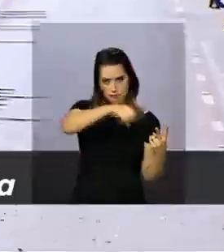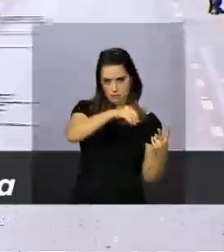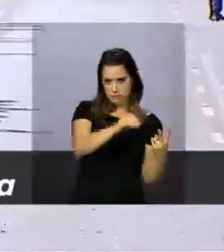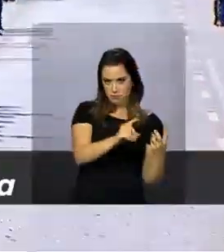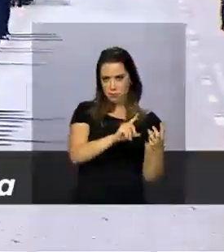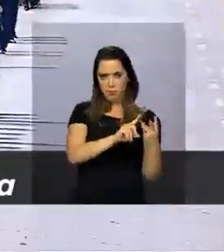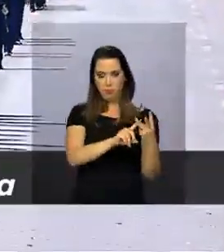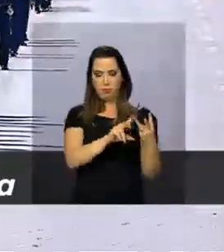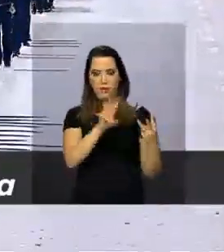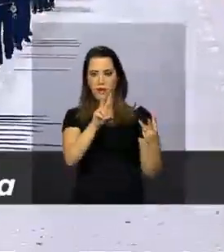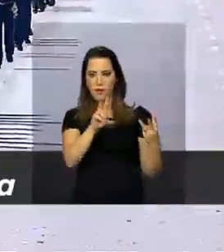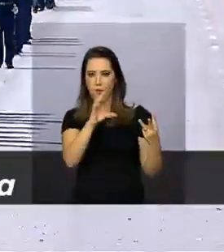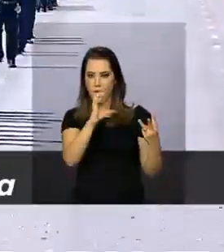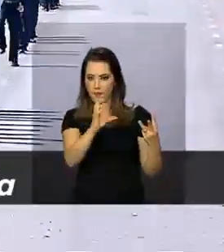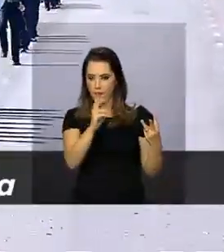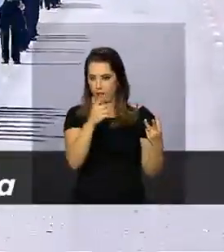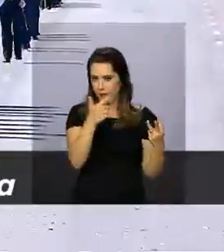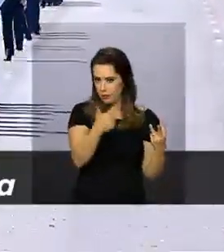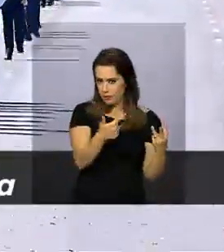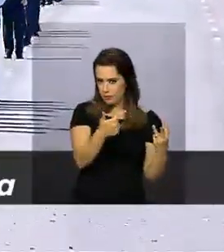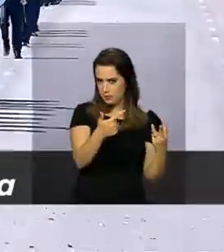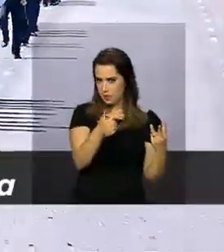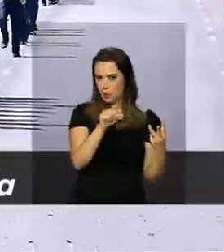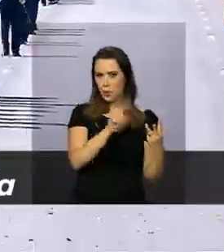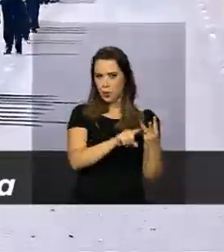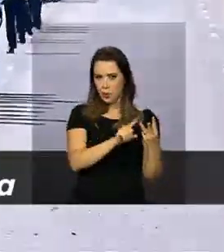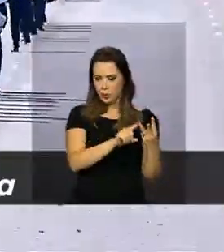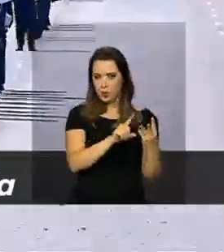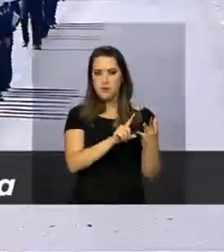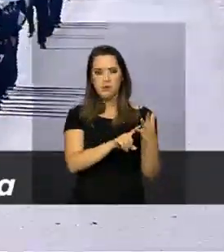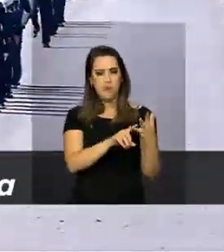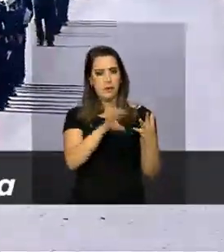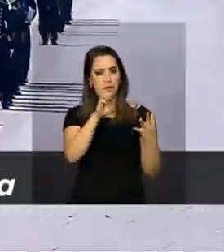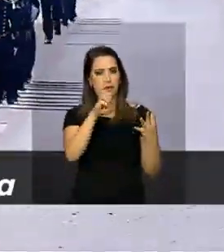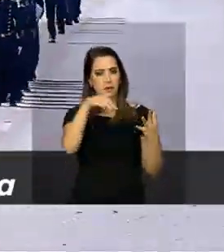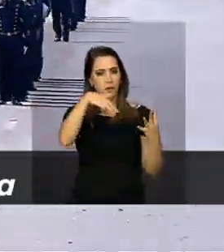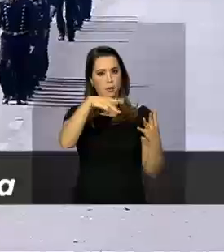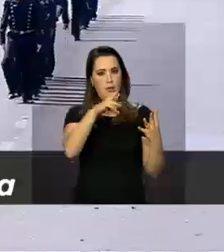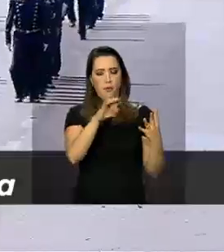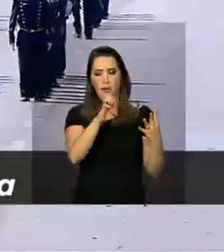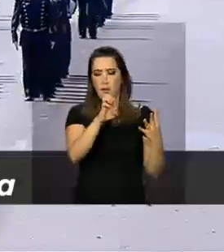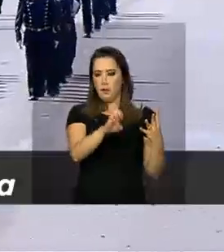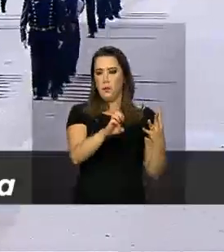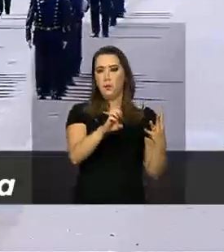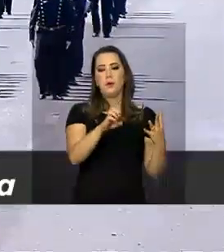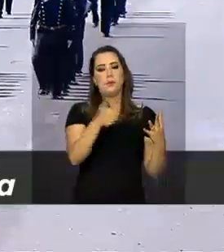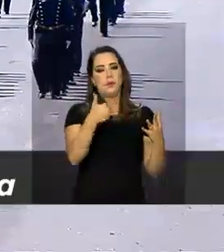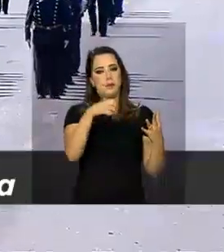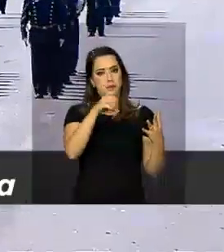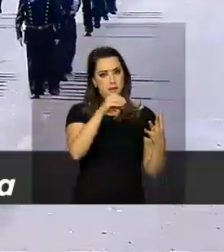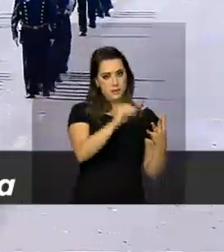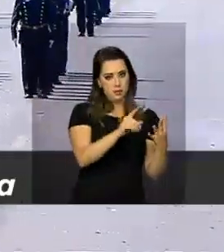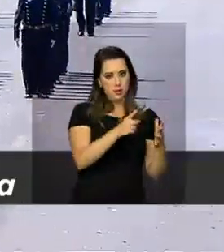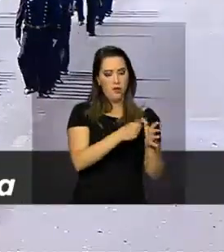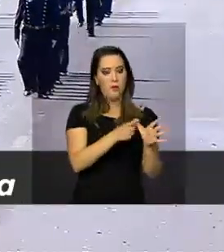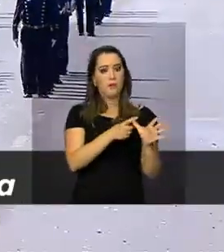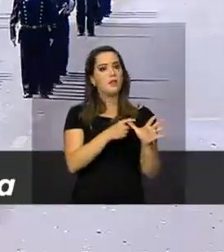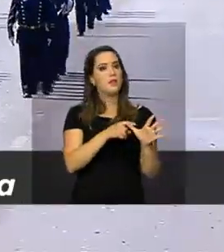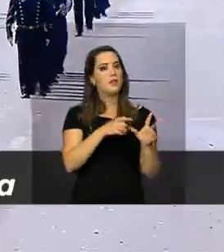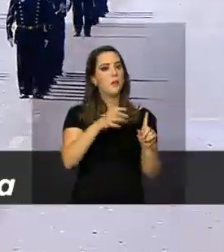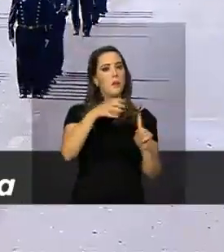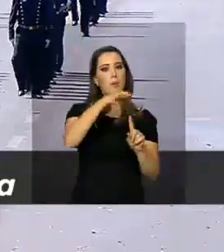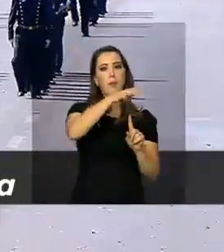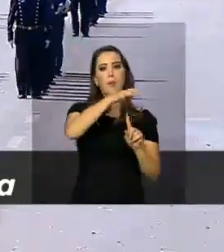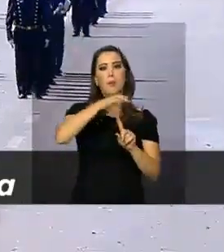um VC-2, que é uma aeronave VIP, o Embraer 190, né? E teremos também os helicópteros VH-35 e